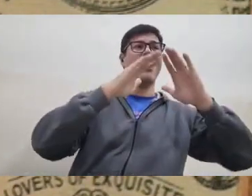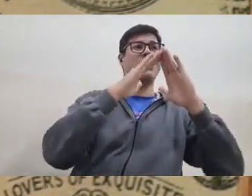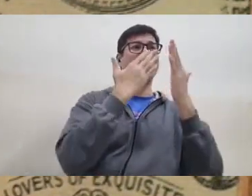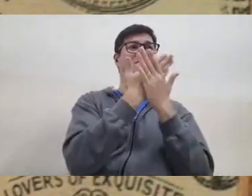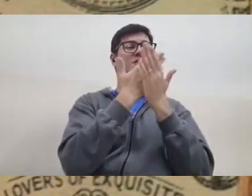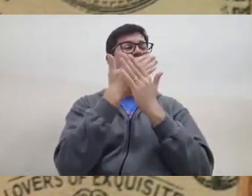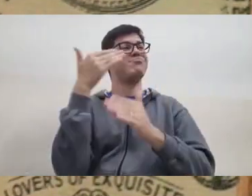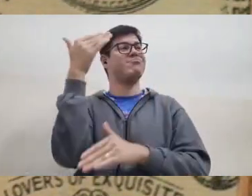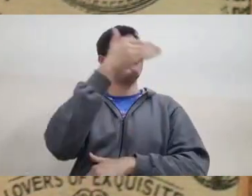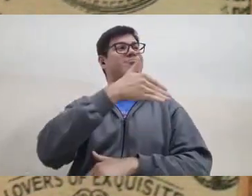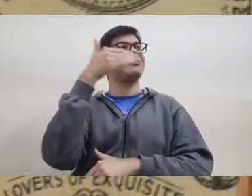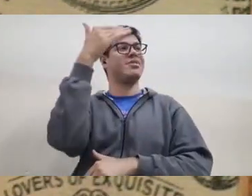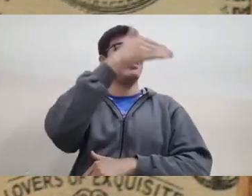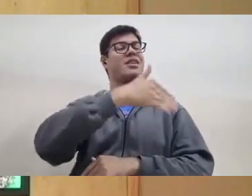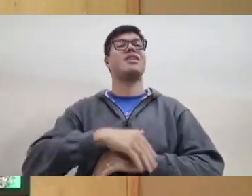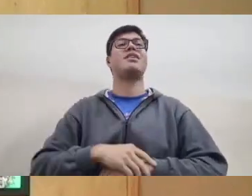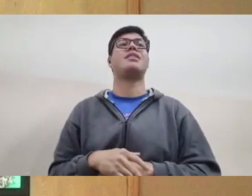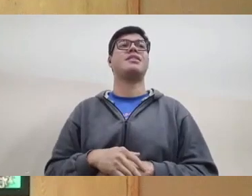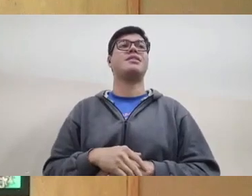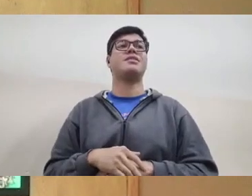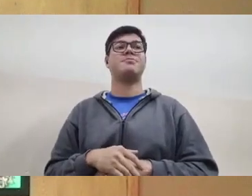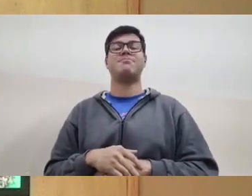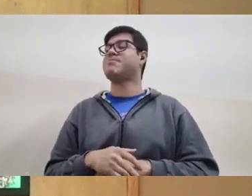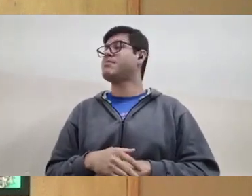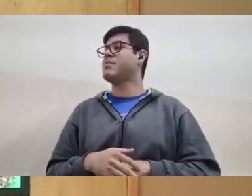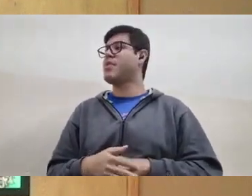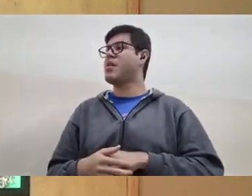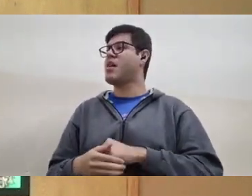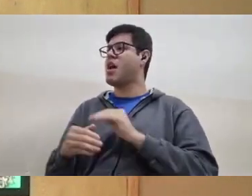arte atrapalhou você